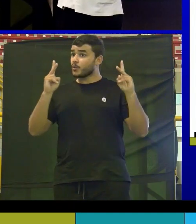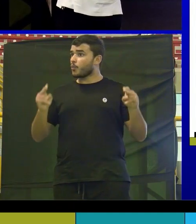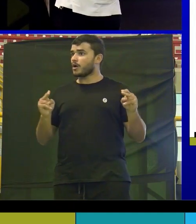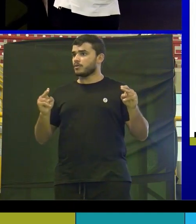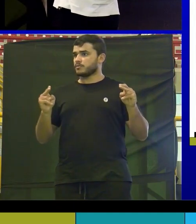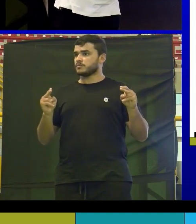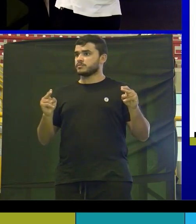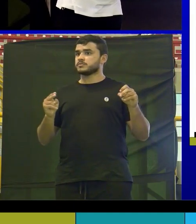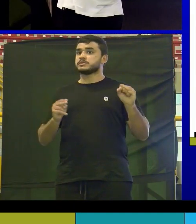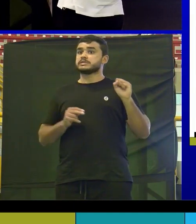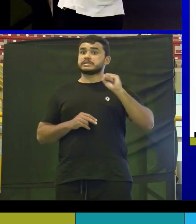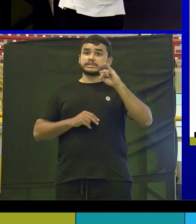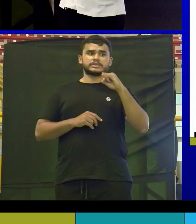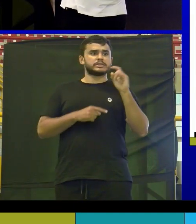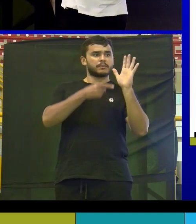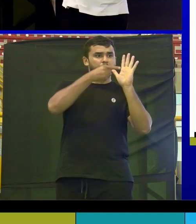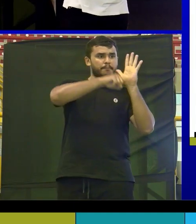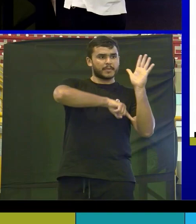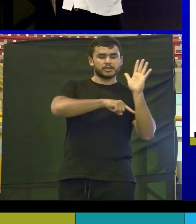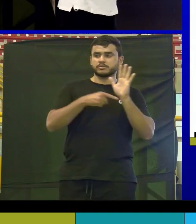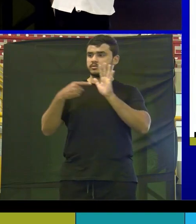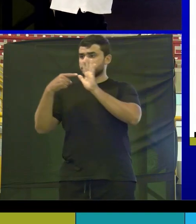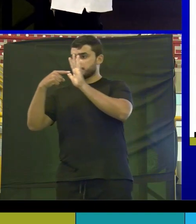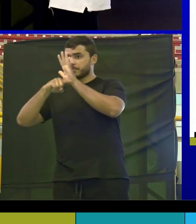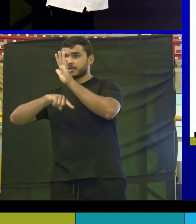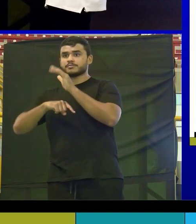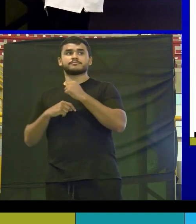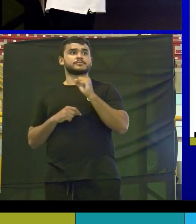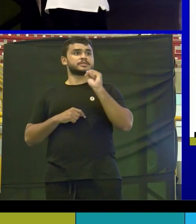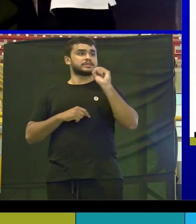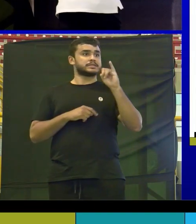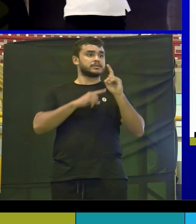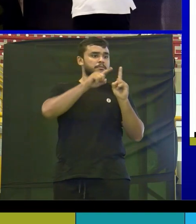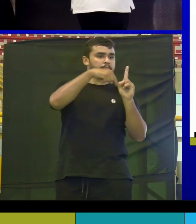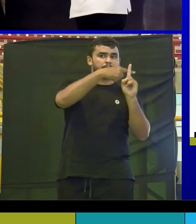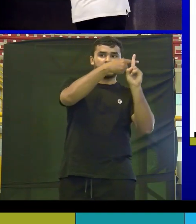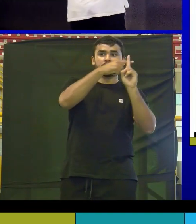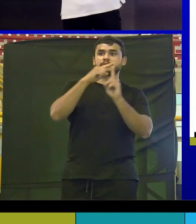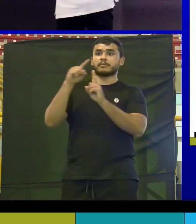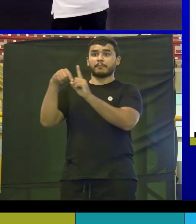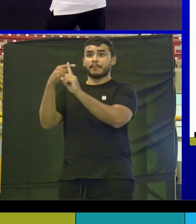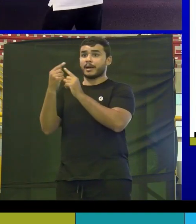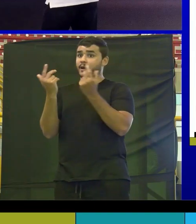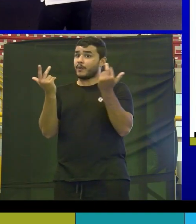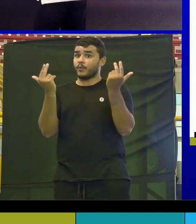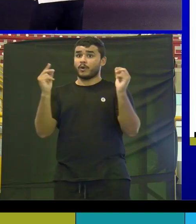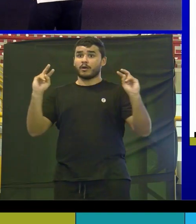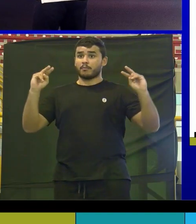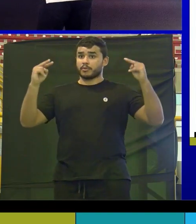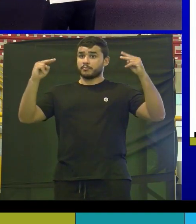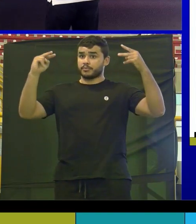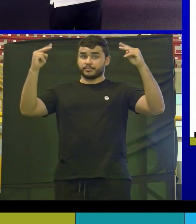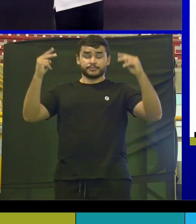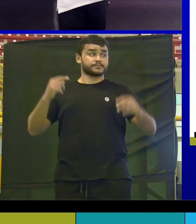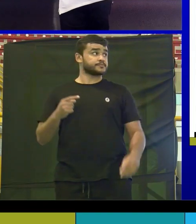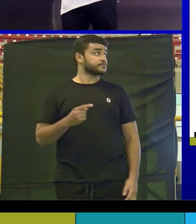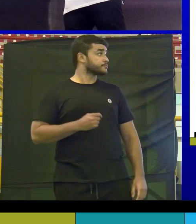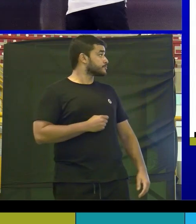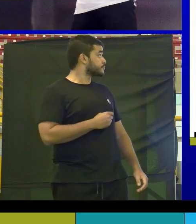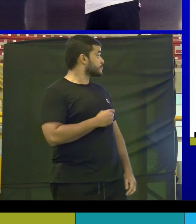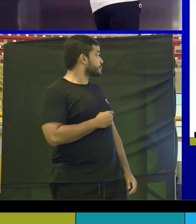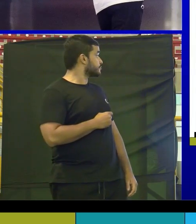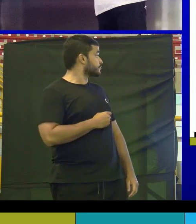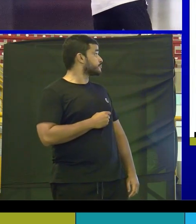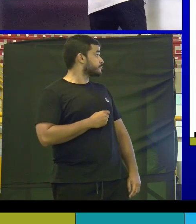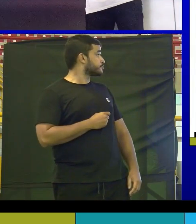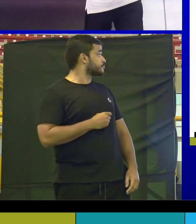na outra grandeza. Vem aqui comigo. Eu tenho aqui segmento 4, e